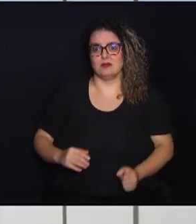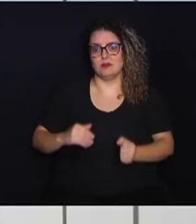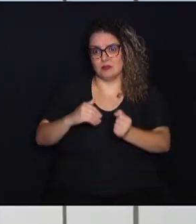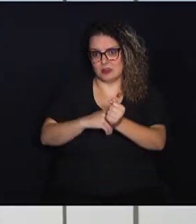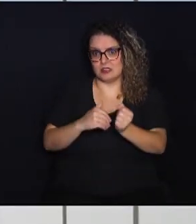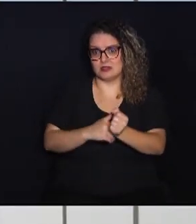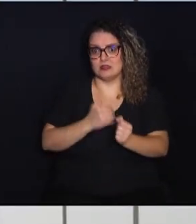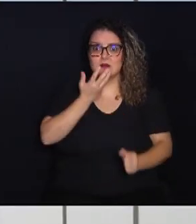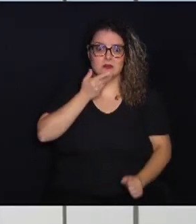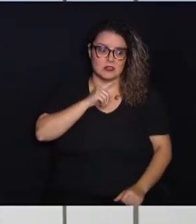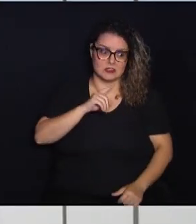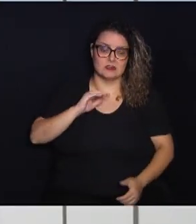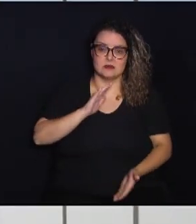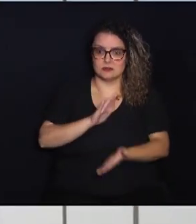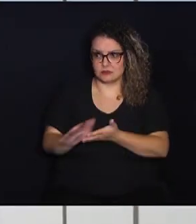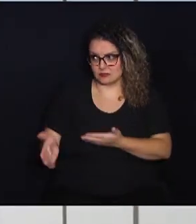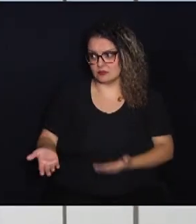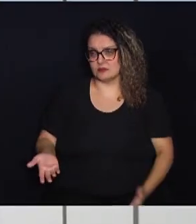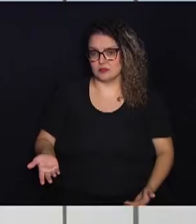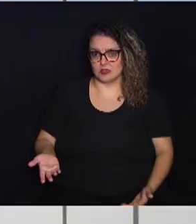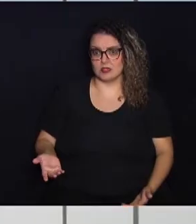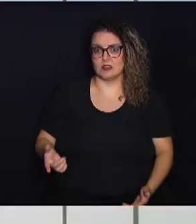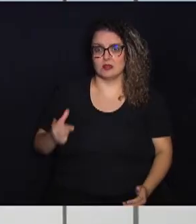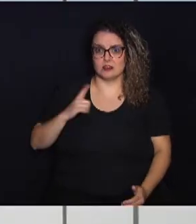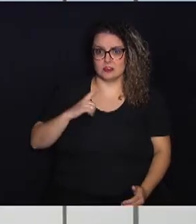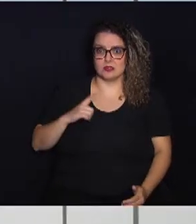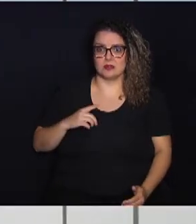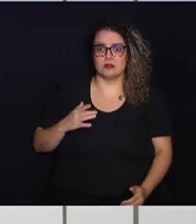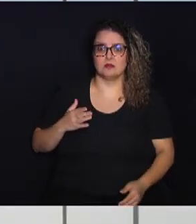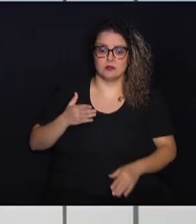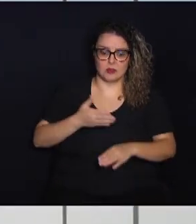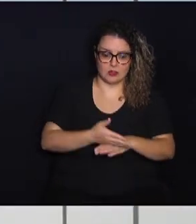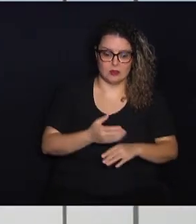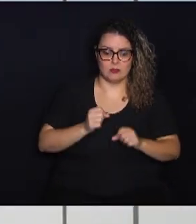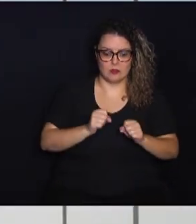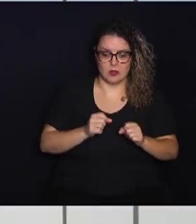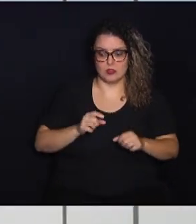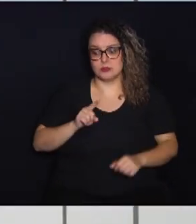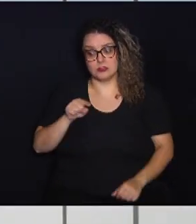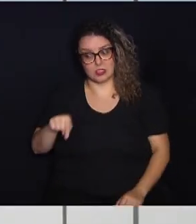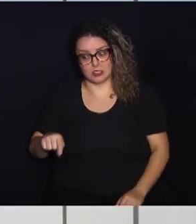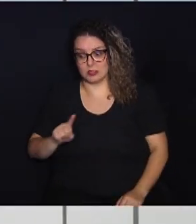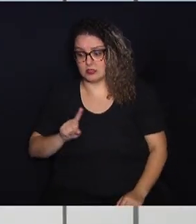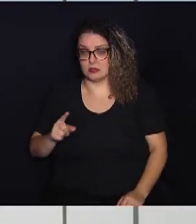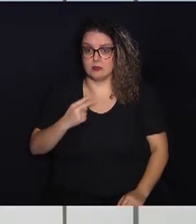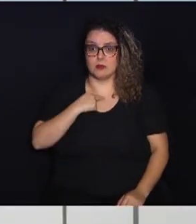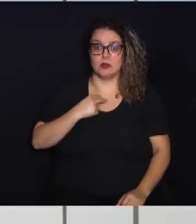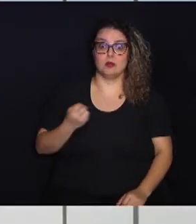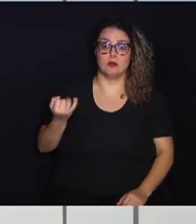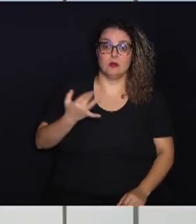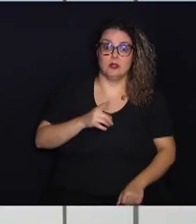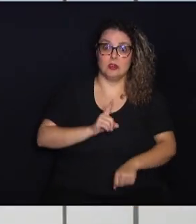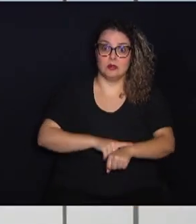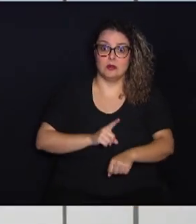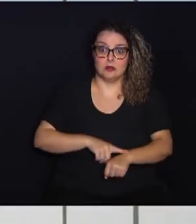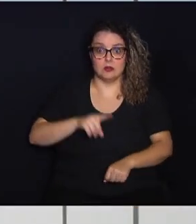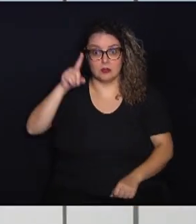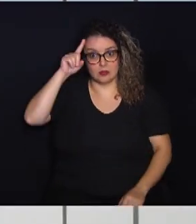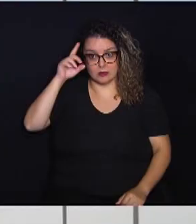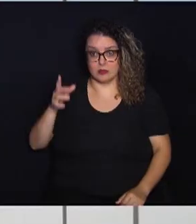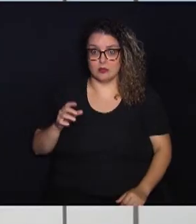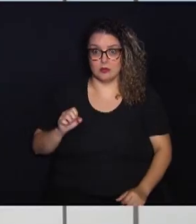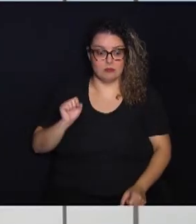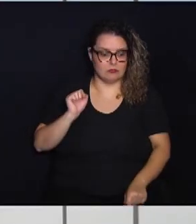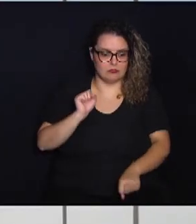essas crianças não tirarem, que você põe aonde eles podem ir, aonde não podem ir, quantas horas podem usar por dia, o negócio